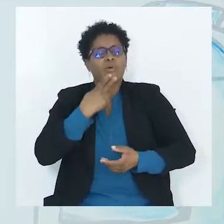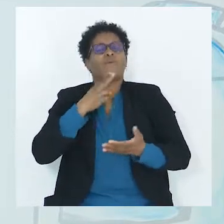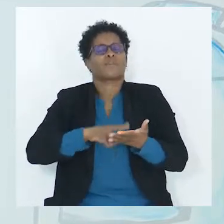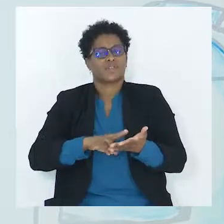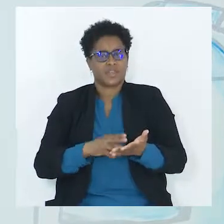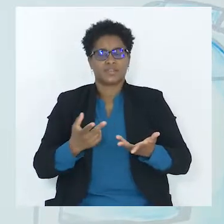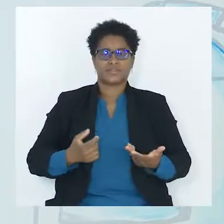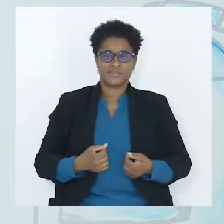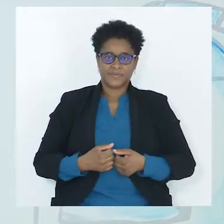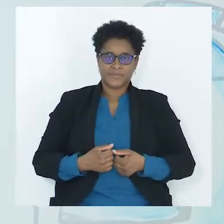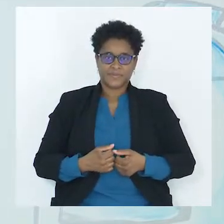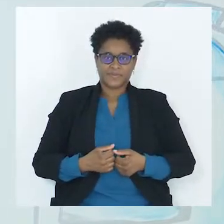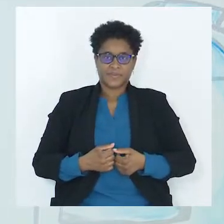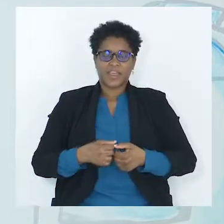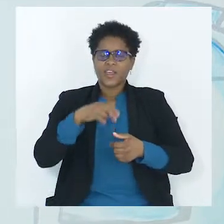com a verdade.